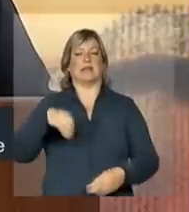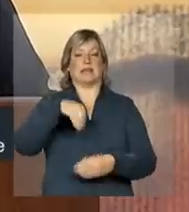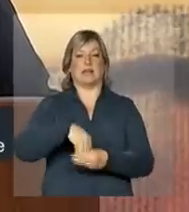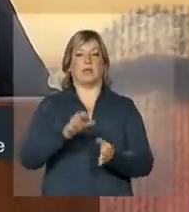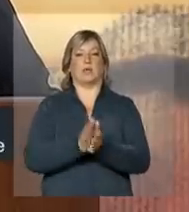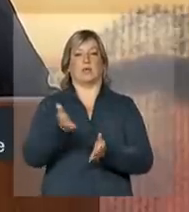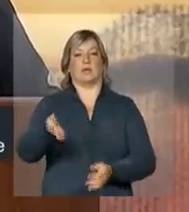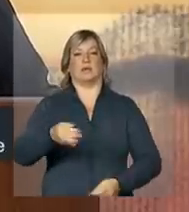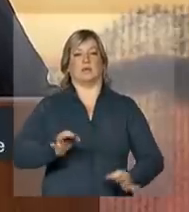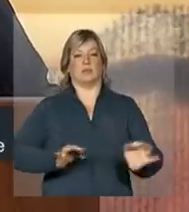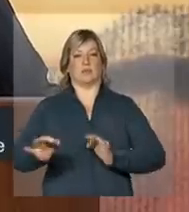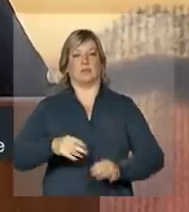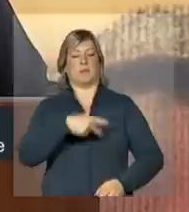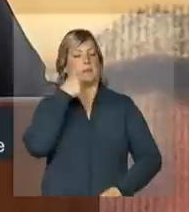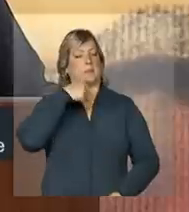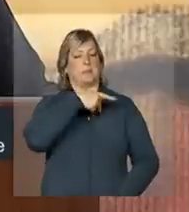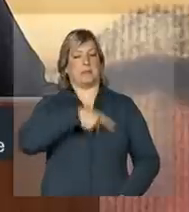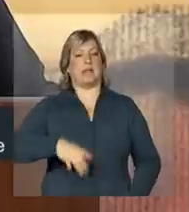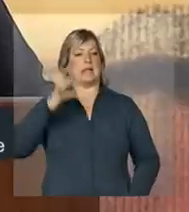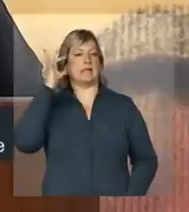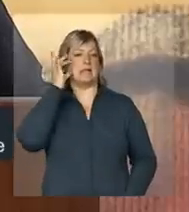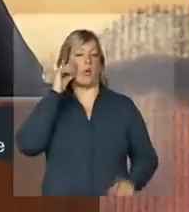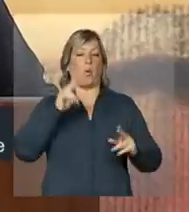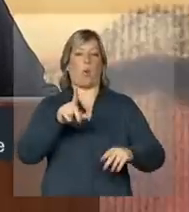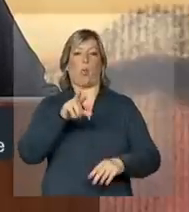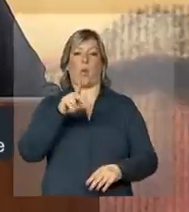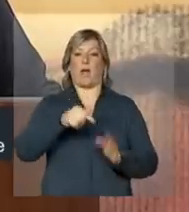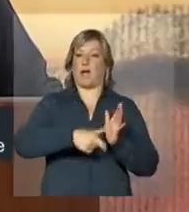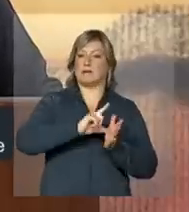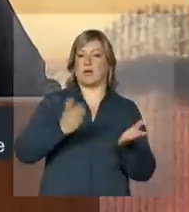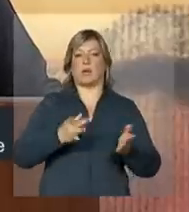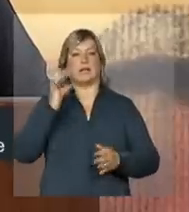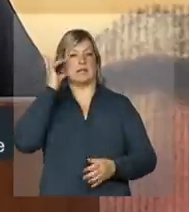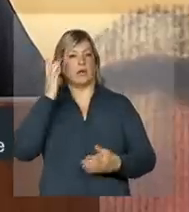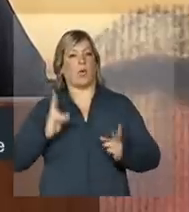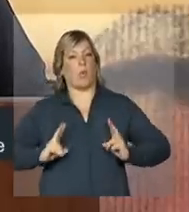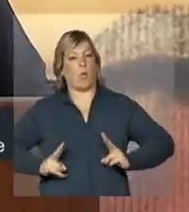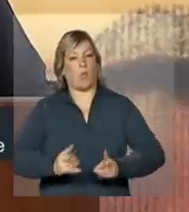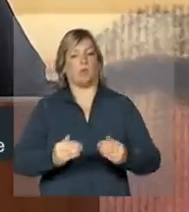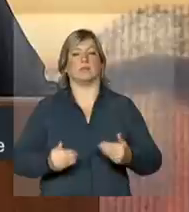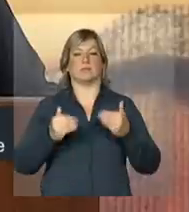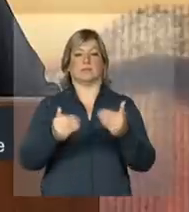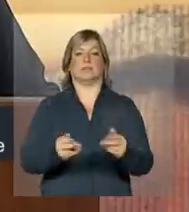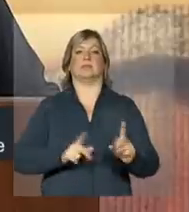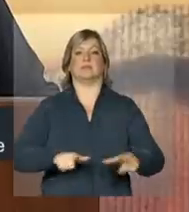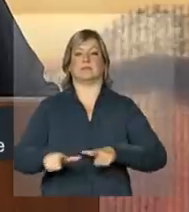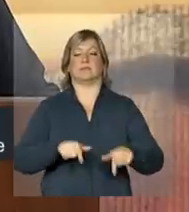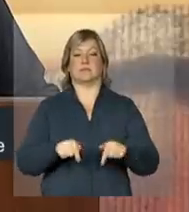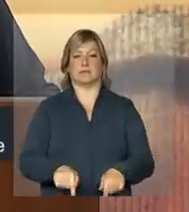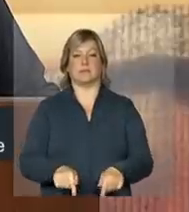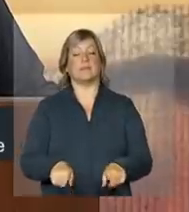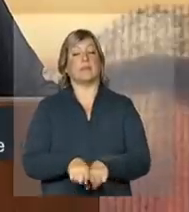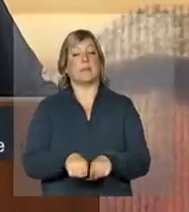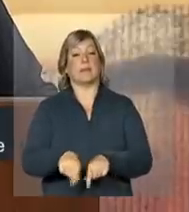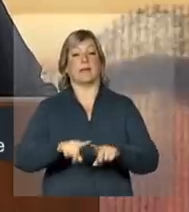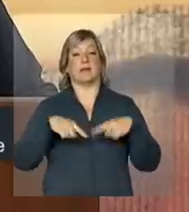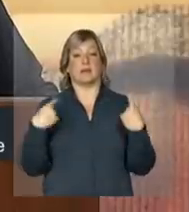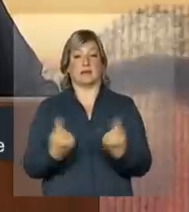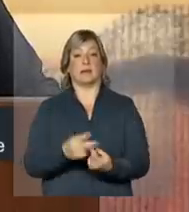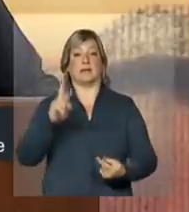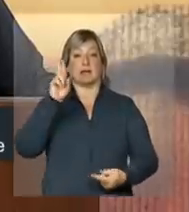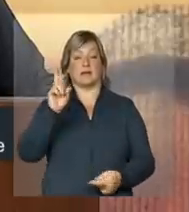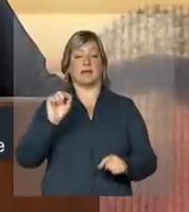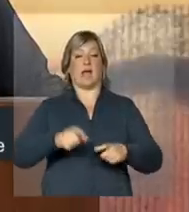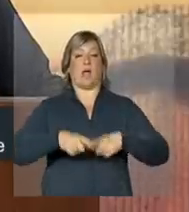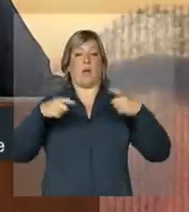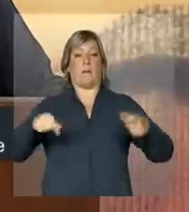presidenta Dilma e com as ações que Anunci hoje e também um ato que representa ampliação do